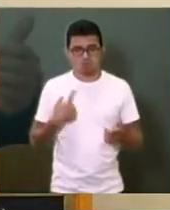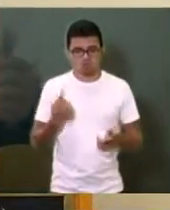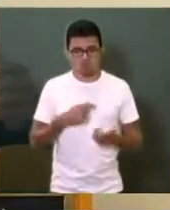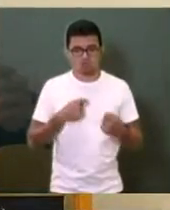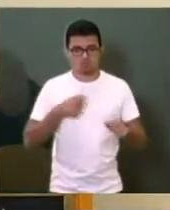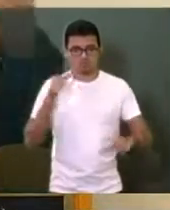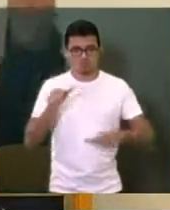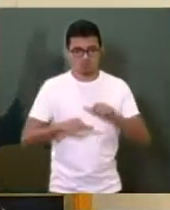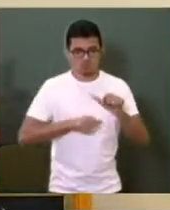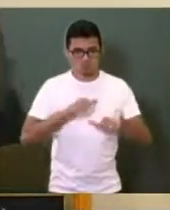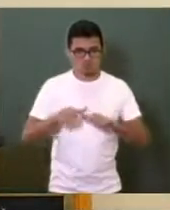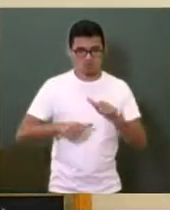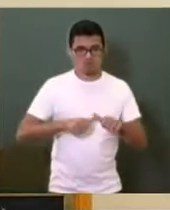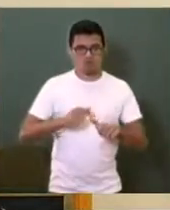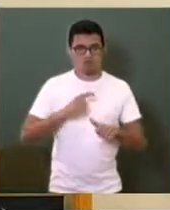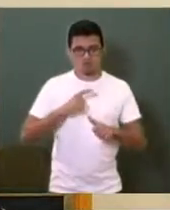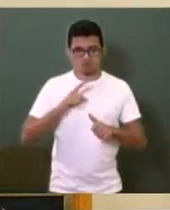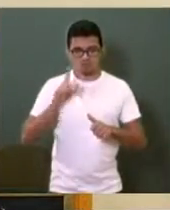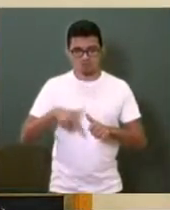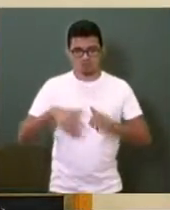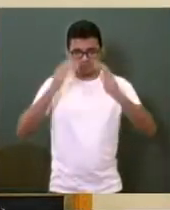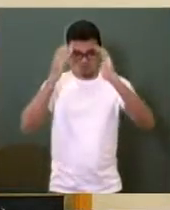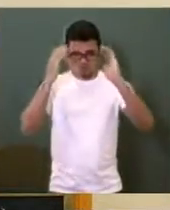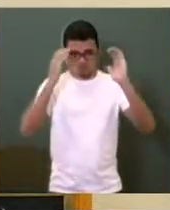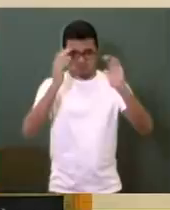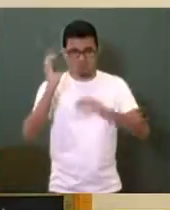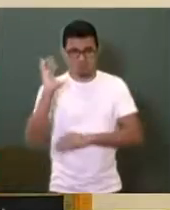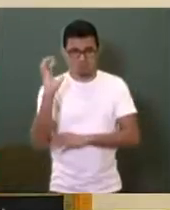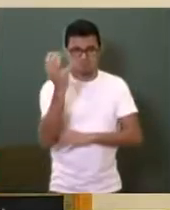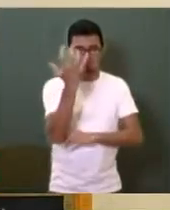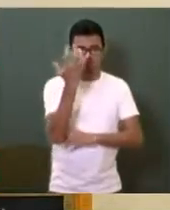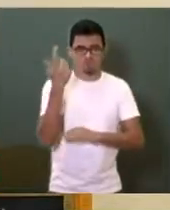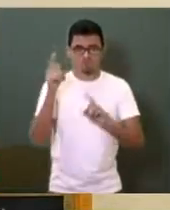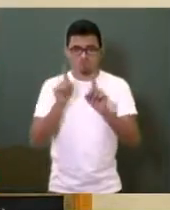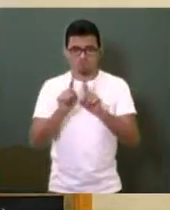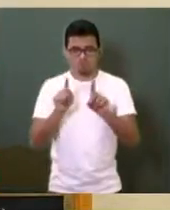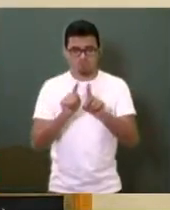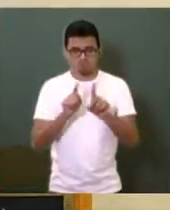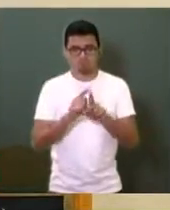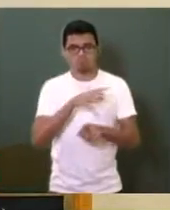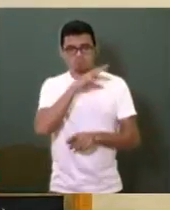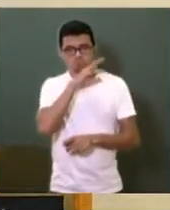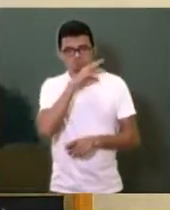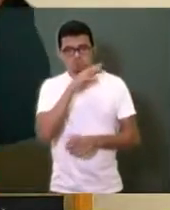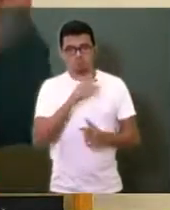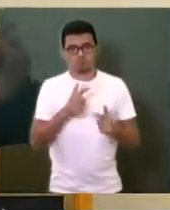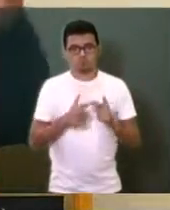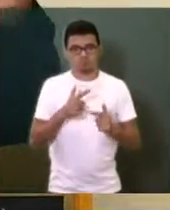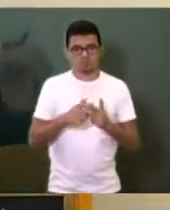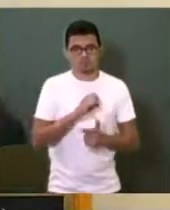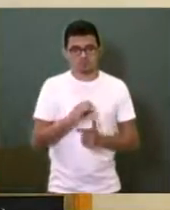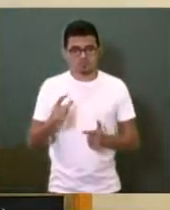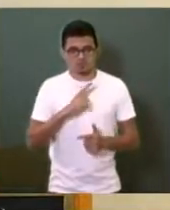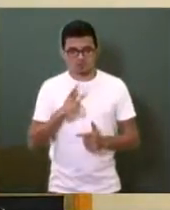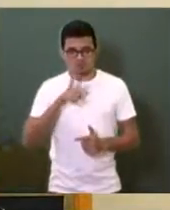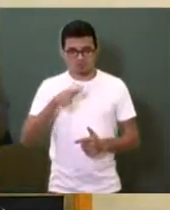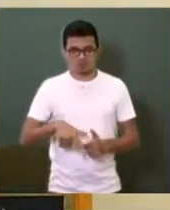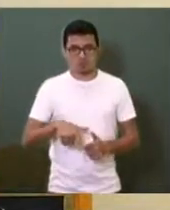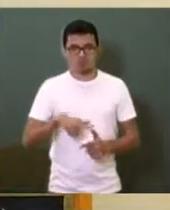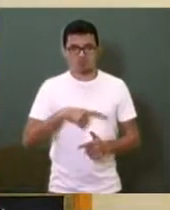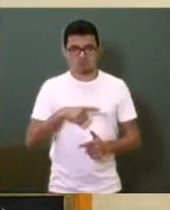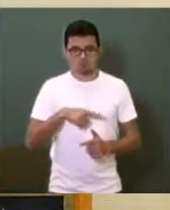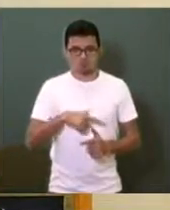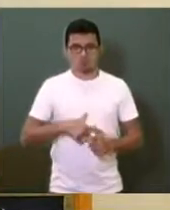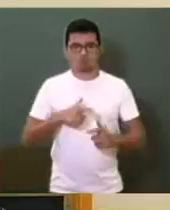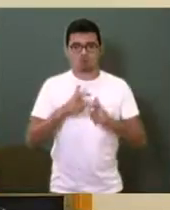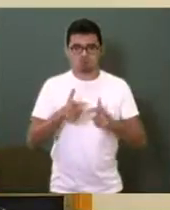respeitando a fauna ea flora que nós vivemos hoje porque senão minha gente nós criaremos uma bomba relógio que irá por